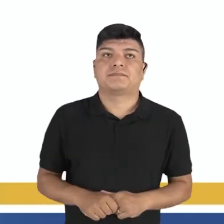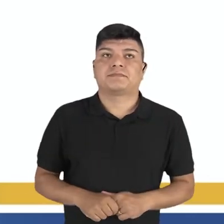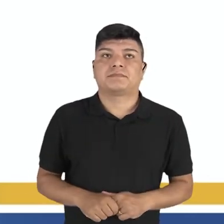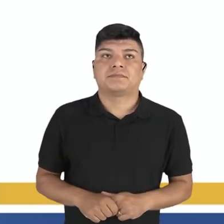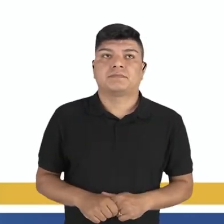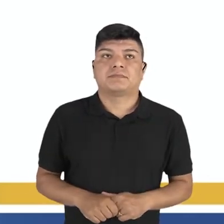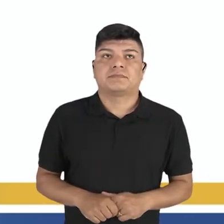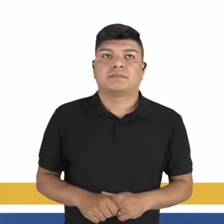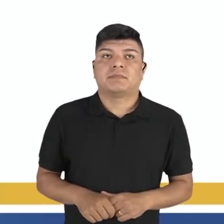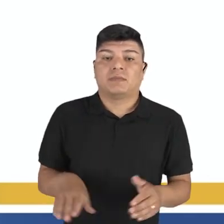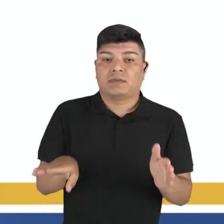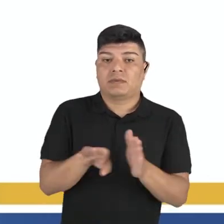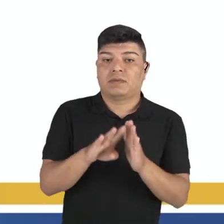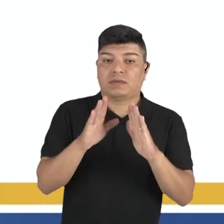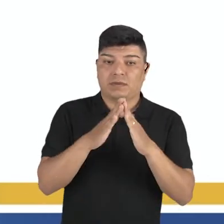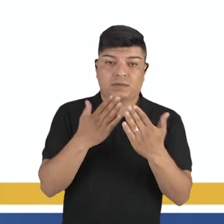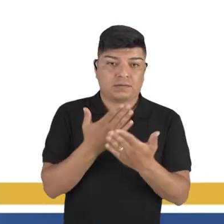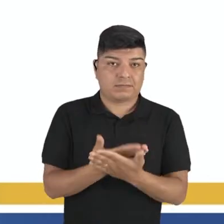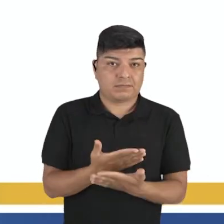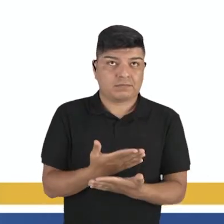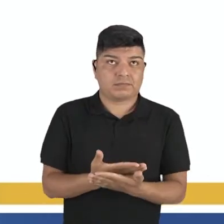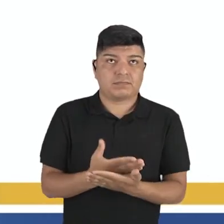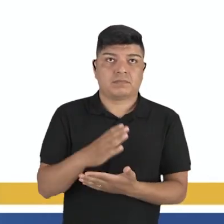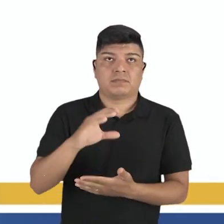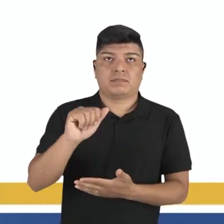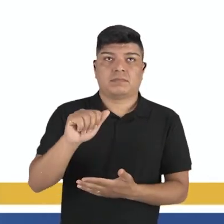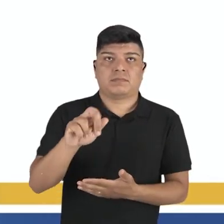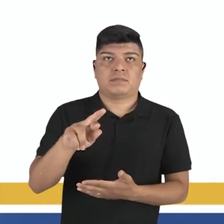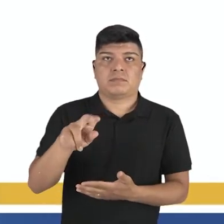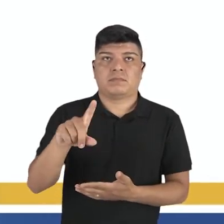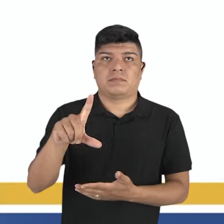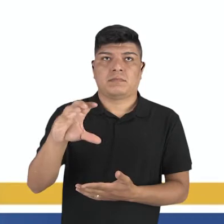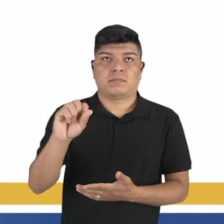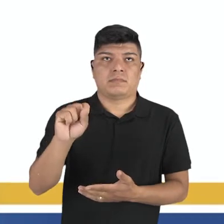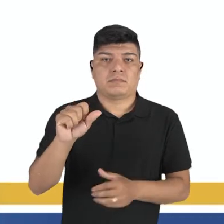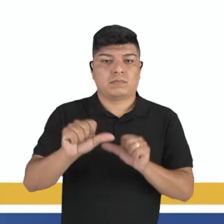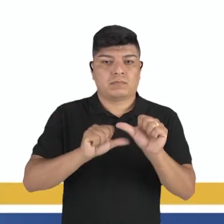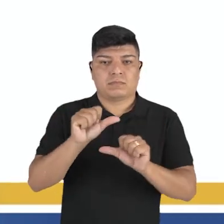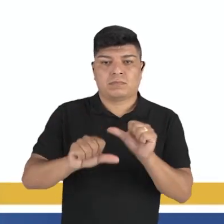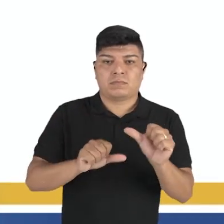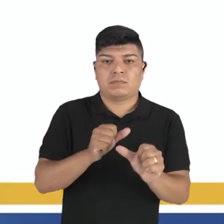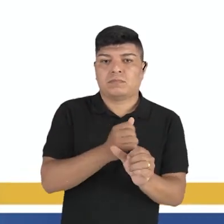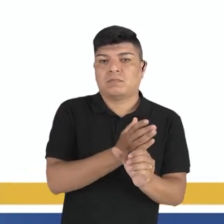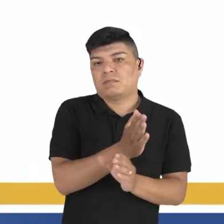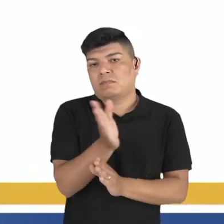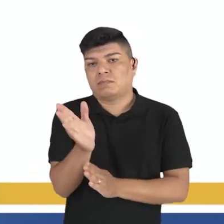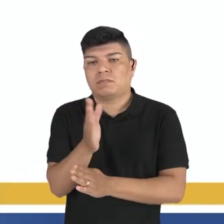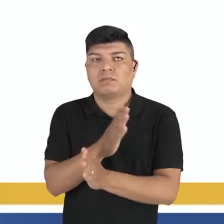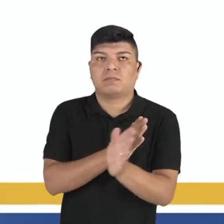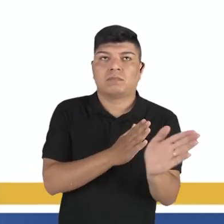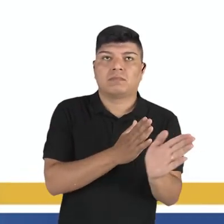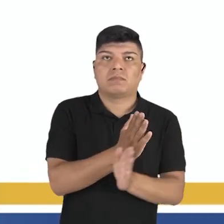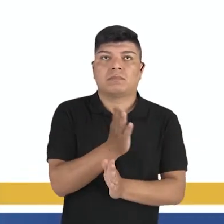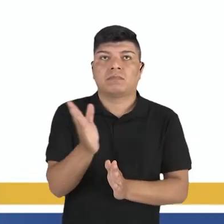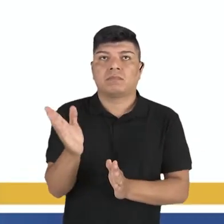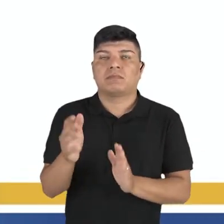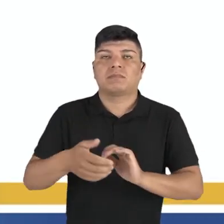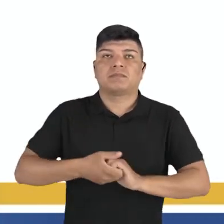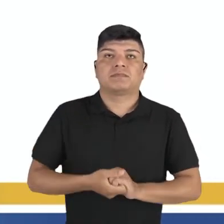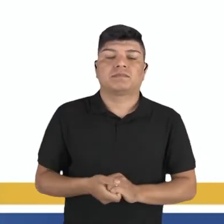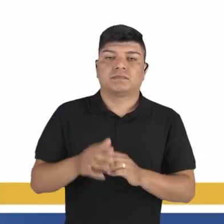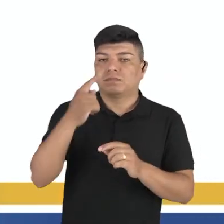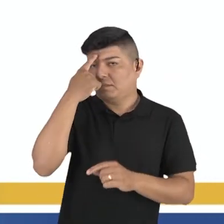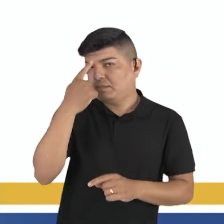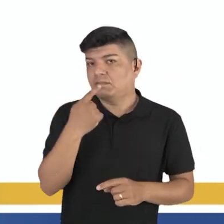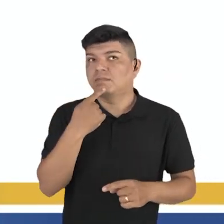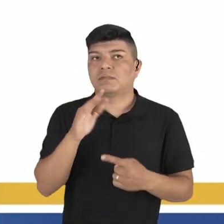Bom, para chegar à escola, Carlos realiza algumas mudanças de direção, como mostra a figura a seguir. Essas